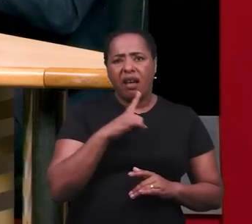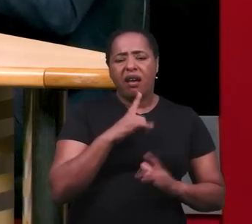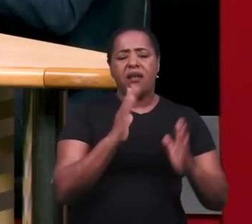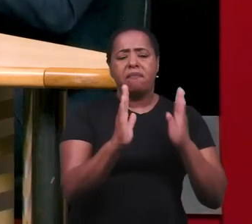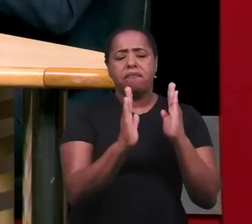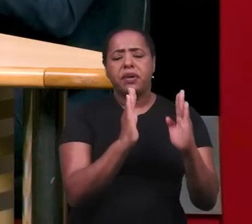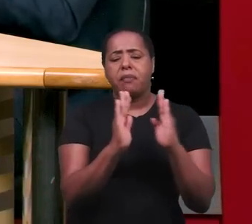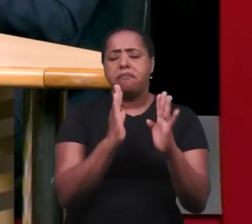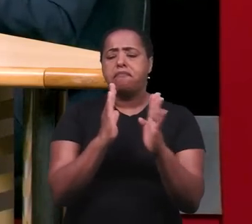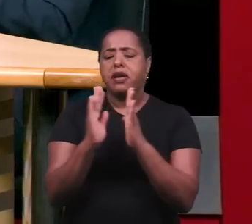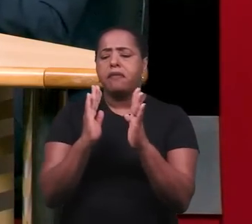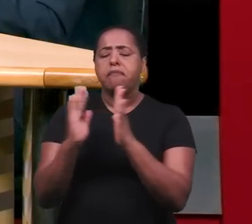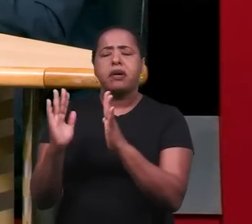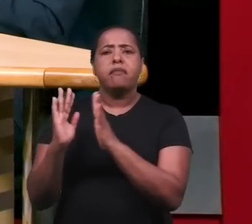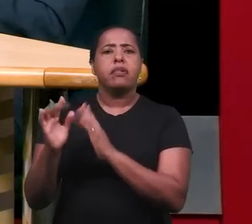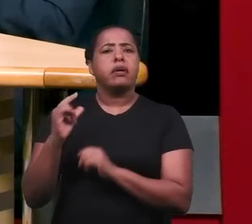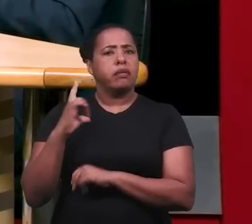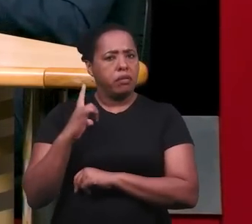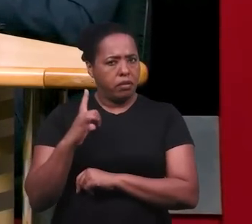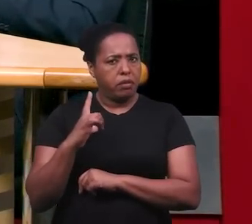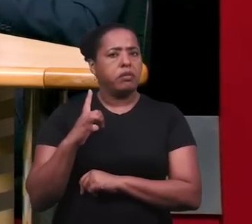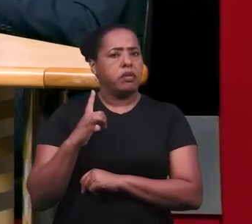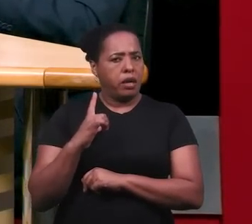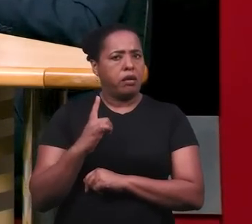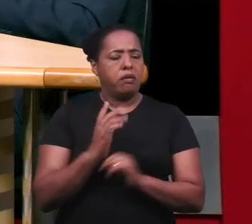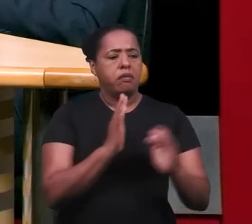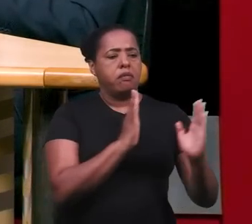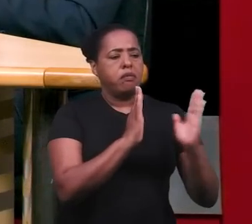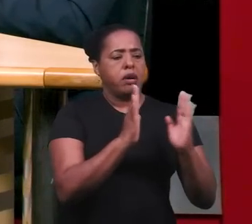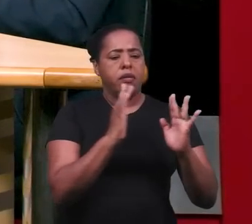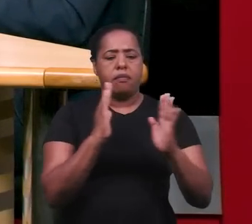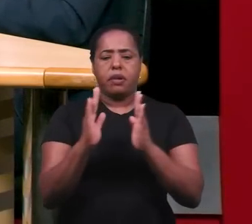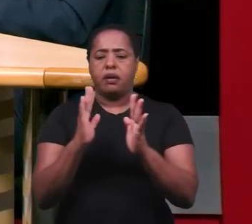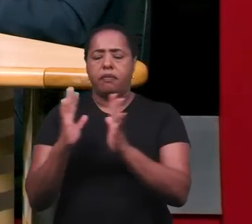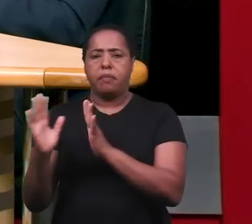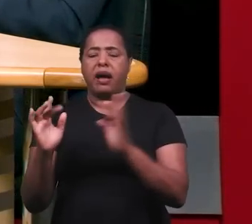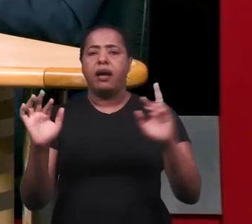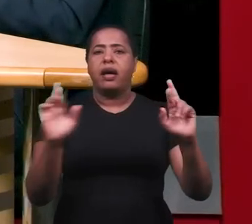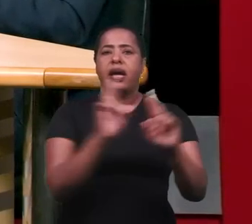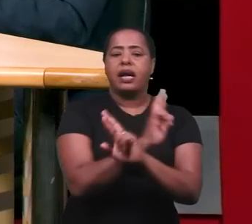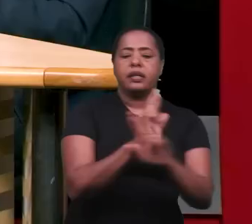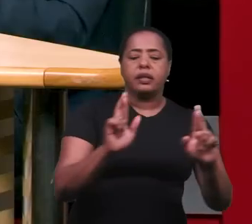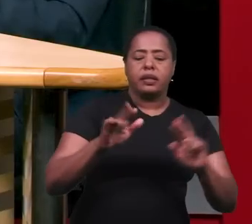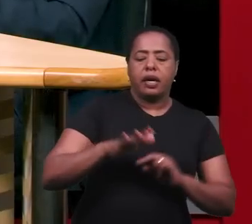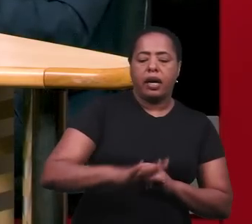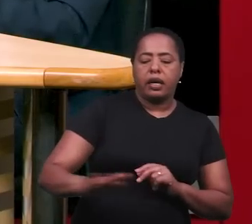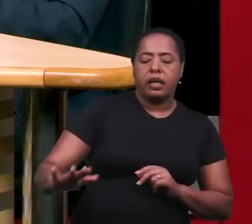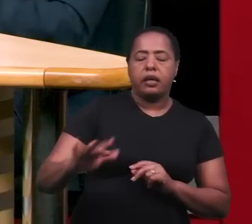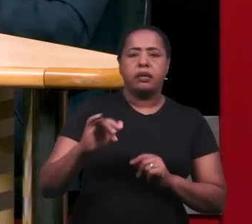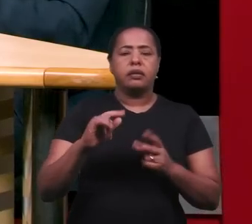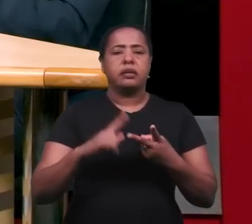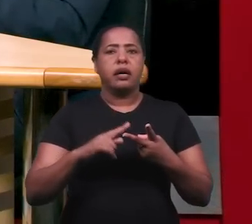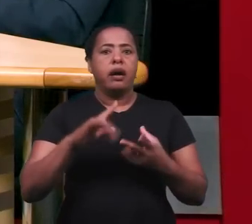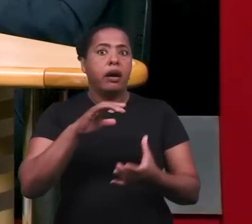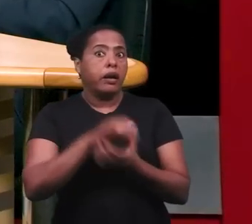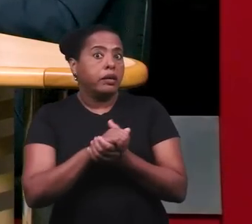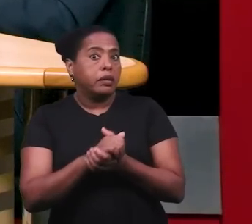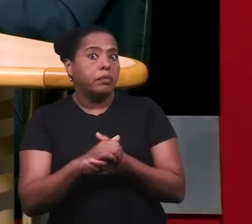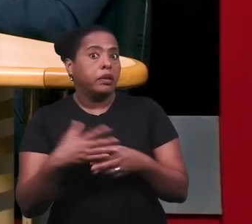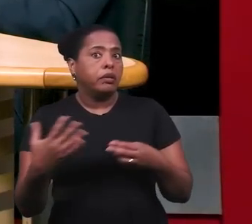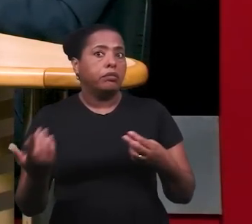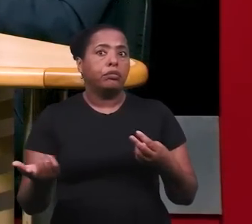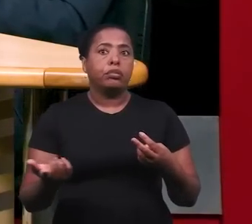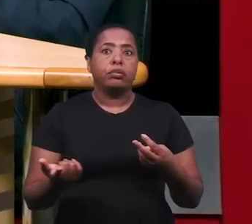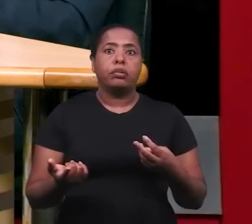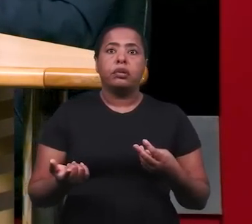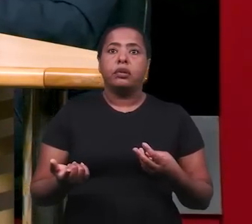uma fase, no sentido de fase, né, Roger? Então, a vida, ela tem essas fases. A vida, ela